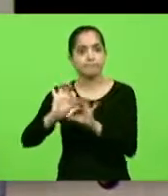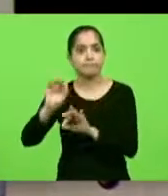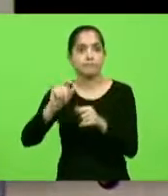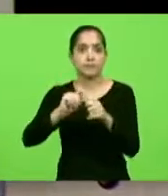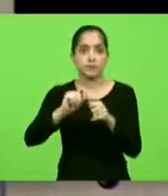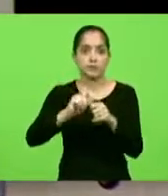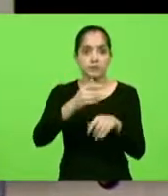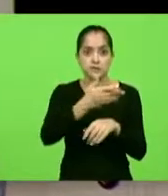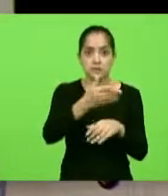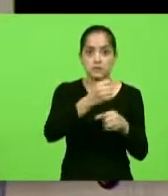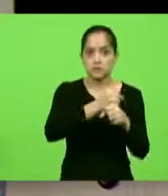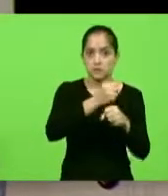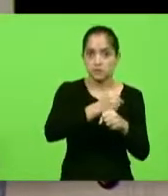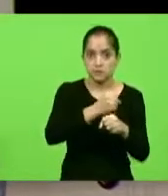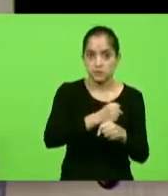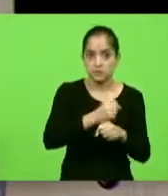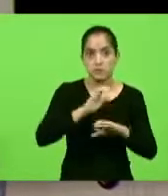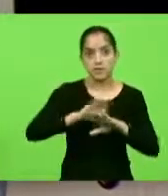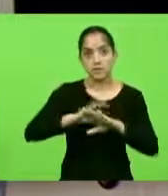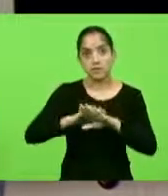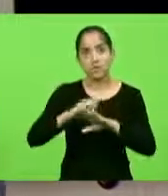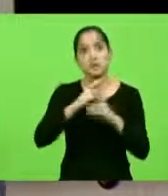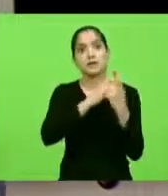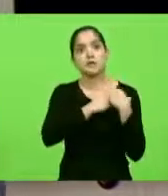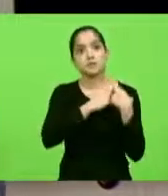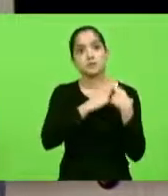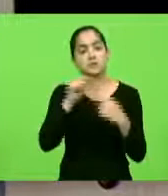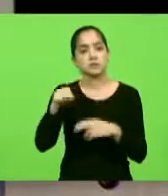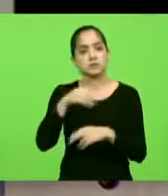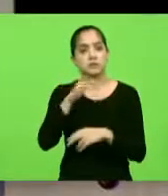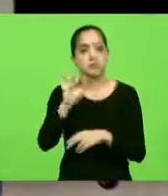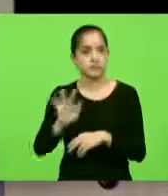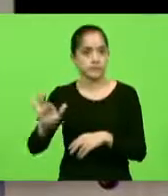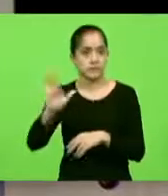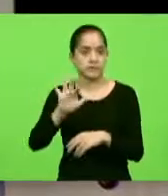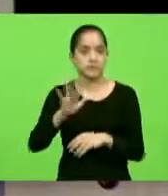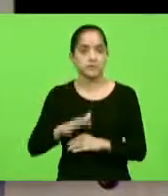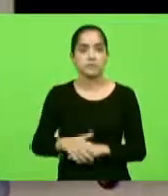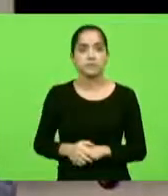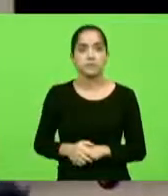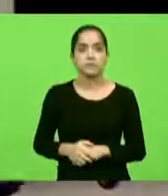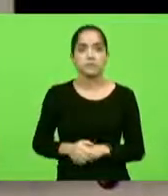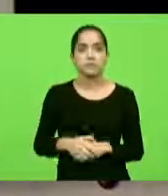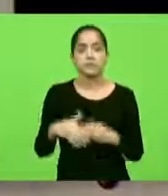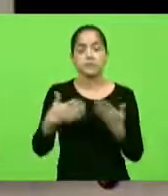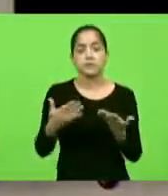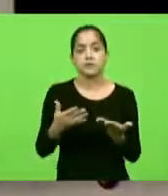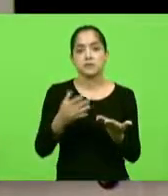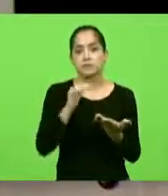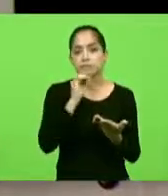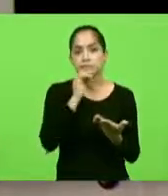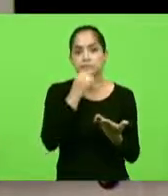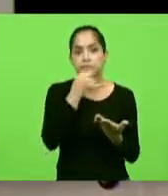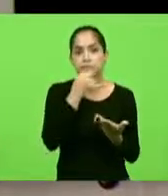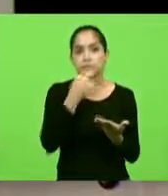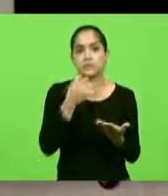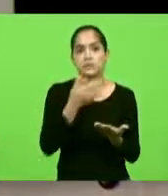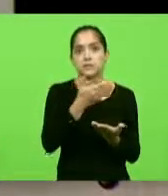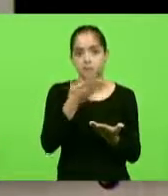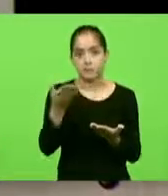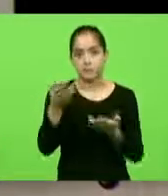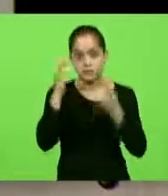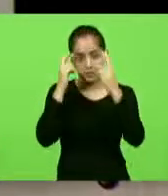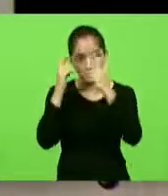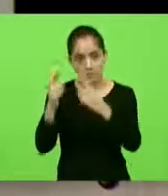dessas obras que são de competência e responsabilidade da União. Então, eu lamento, com todo respeito aos colegas que